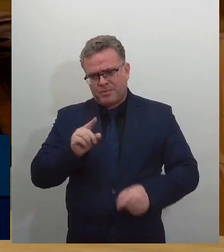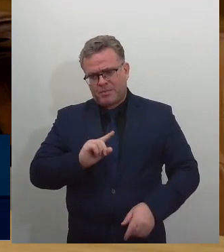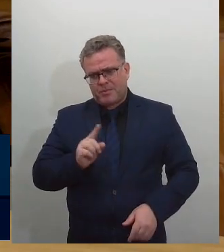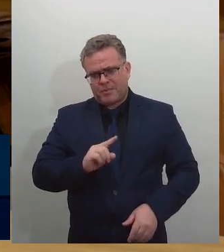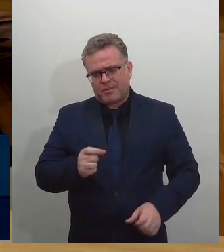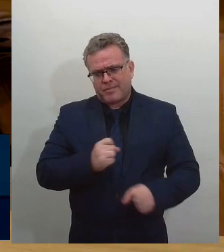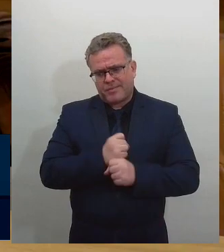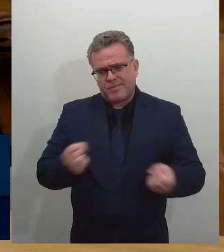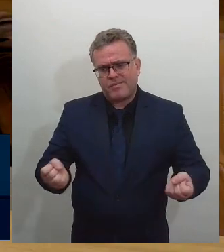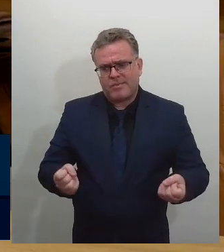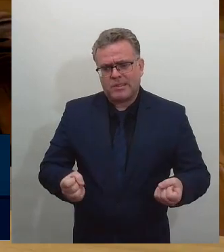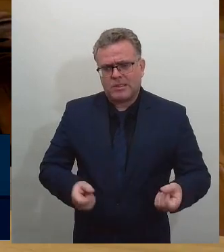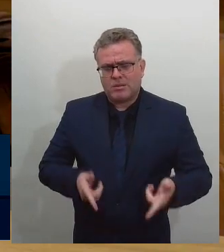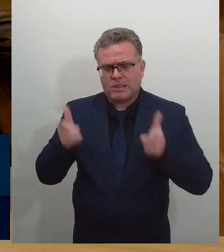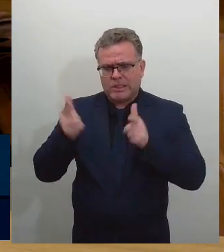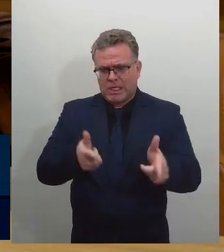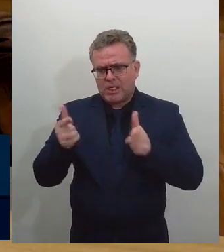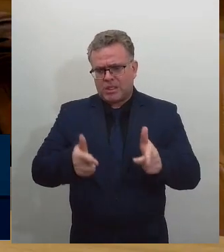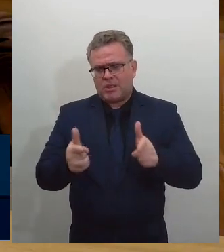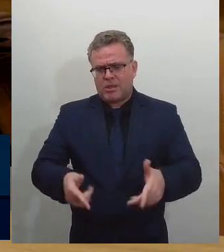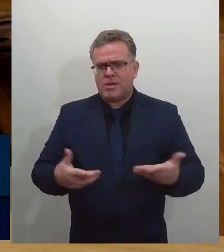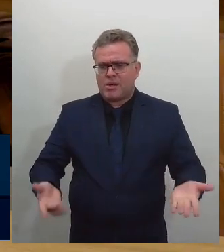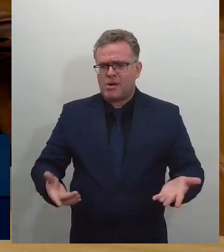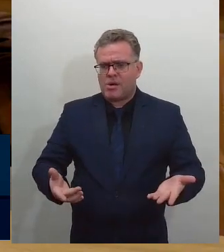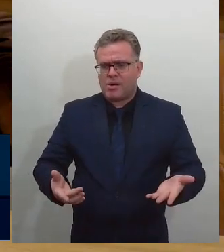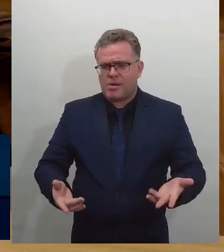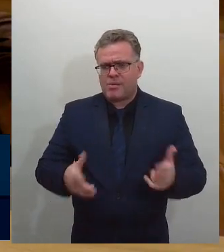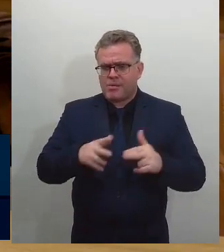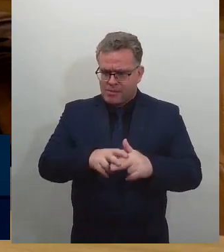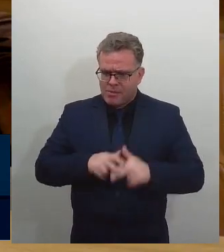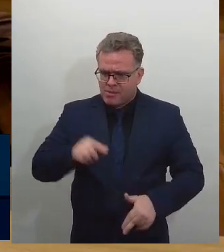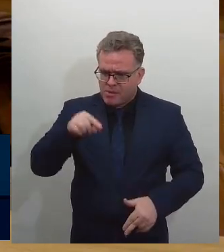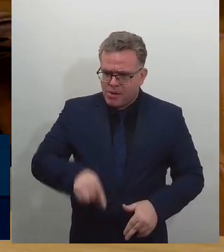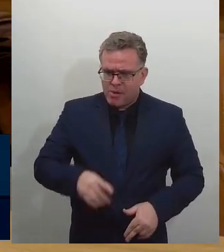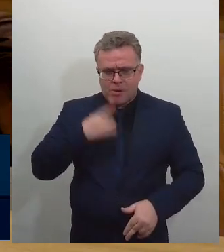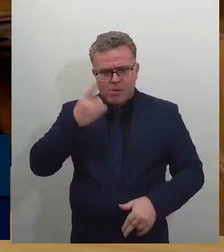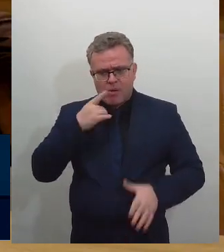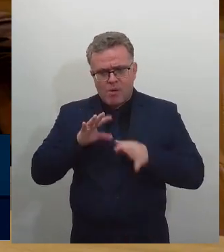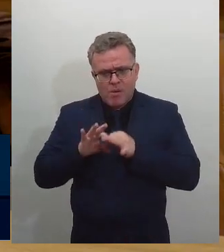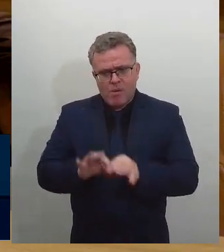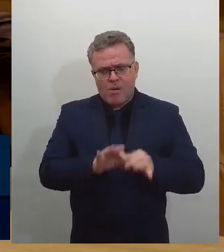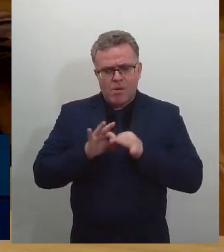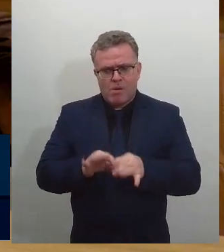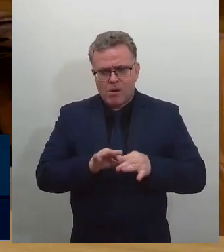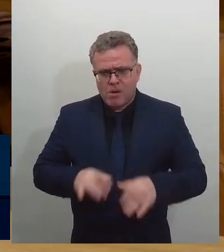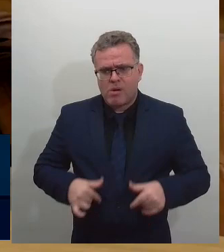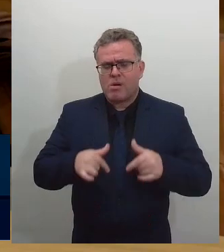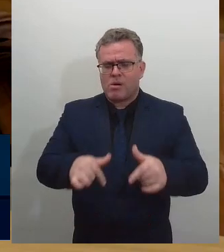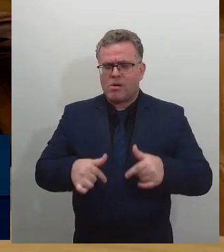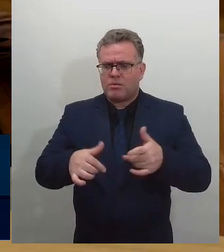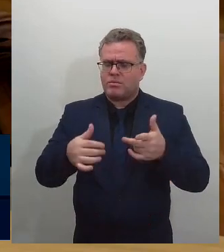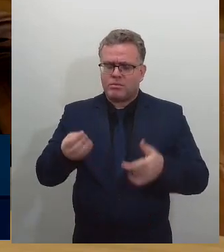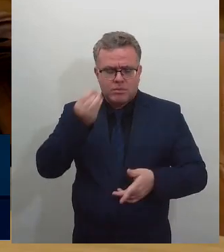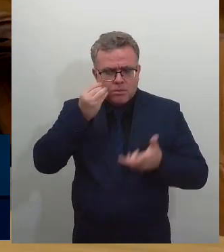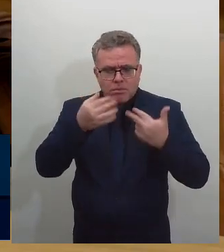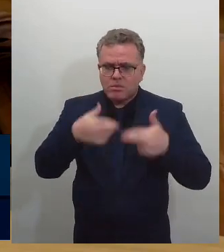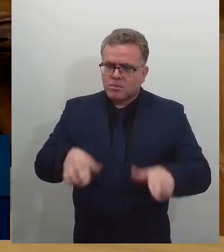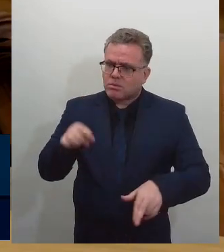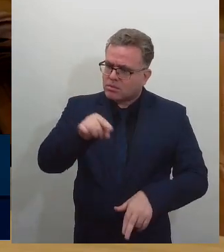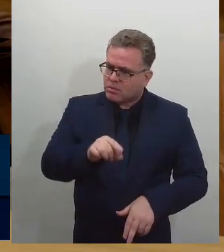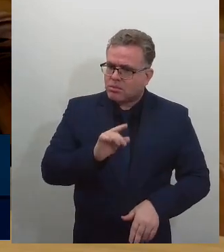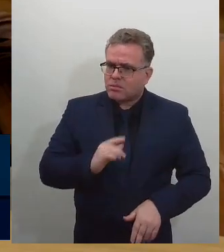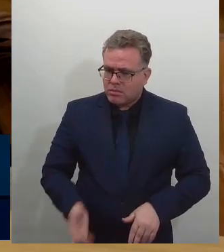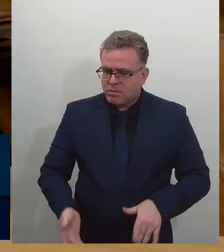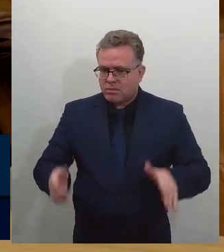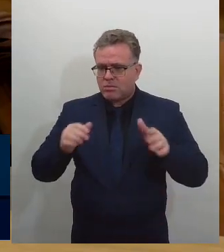povo. É preciso o parlamento aqui unir forças e a gente ir para cima e tentar solucionar esse problema que se arrasta há vários